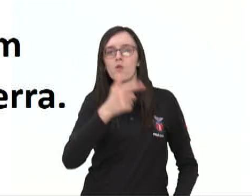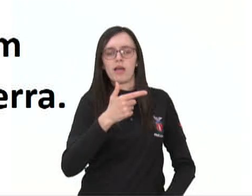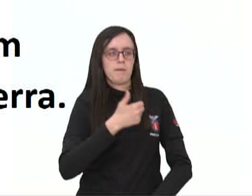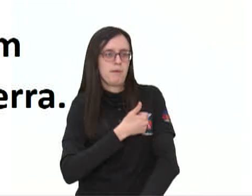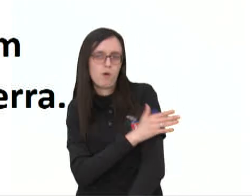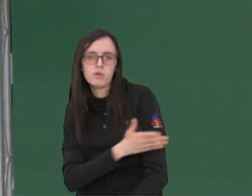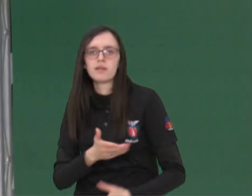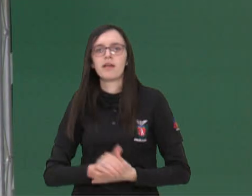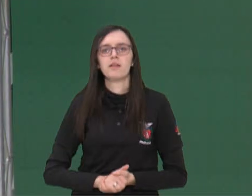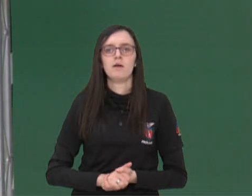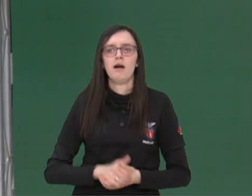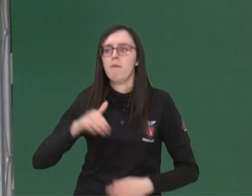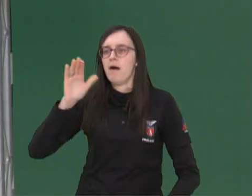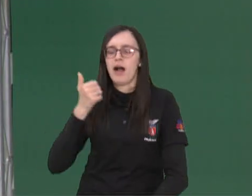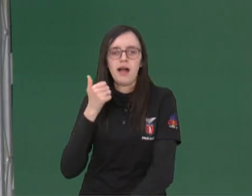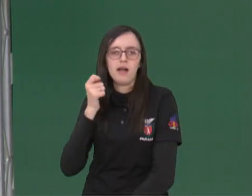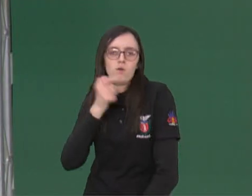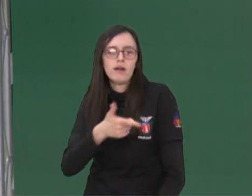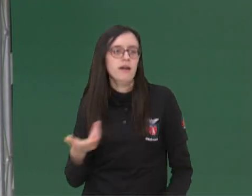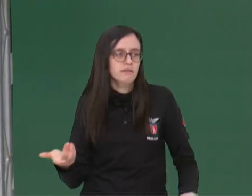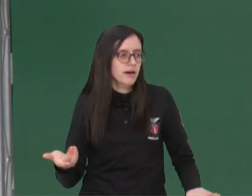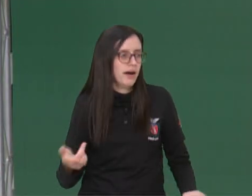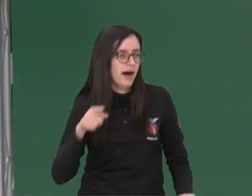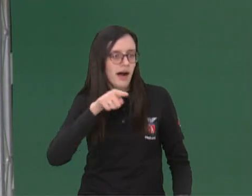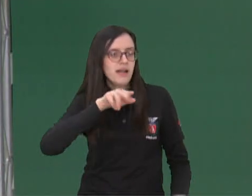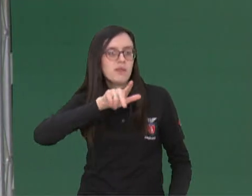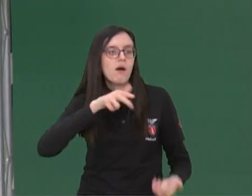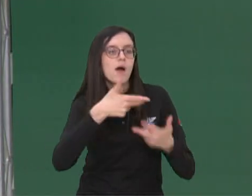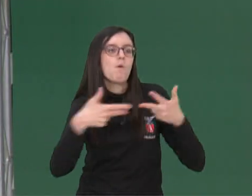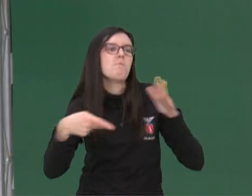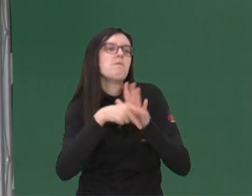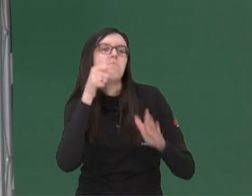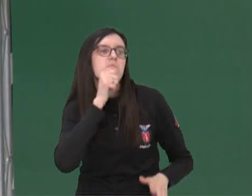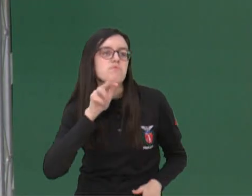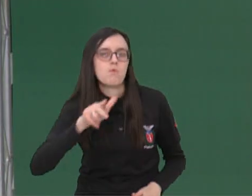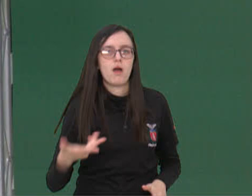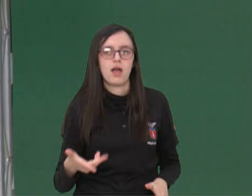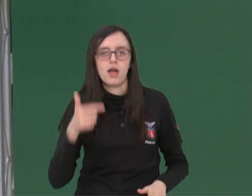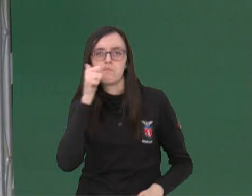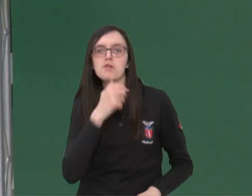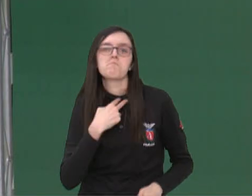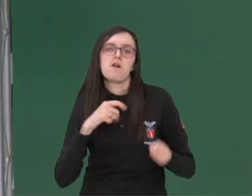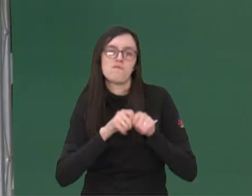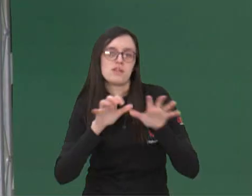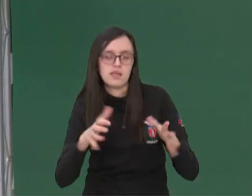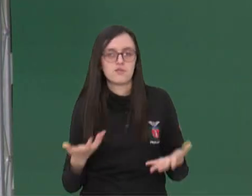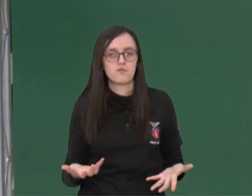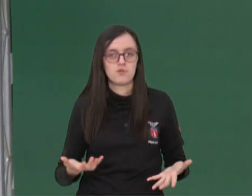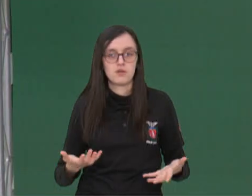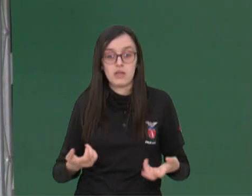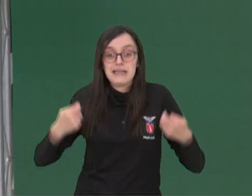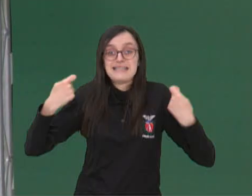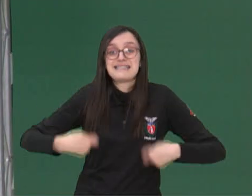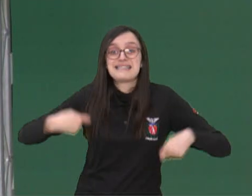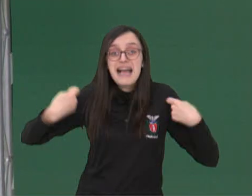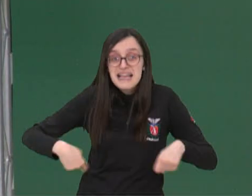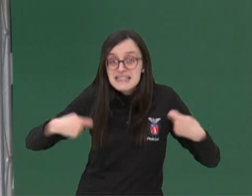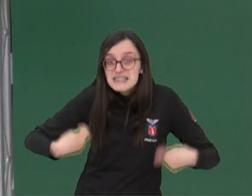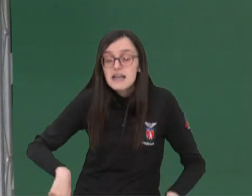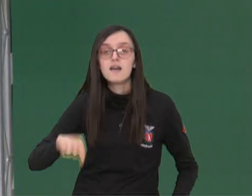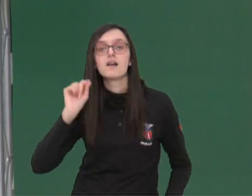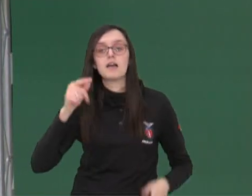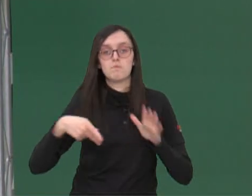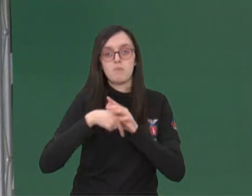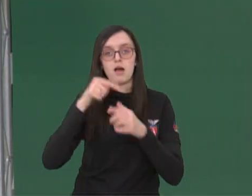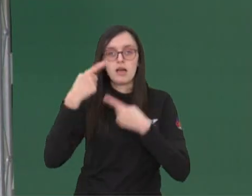preconceito, maior do que essa ideia de que isso não é coisa de mulher, mulher não deve fazer isso, a necessidade trazida